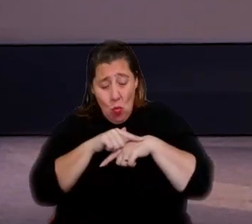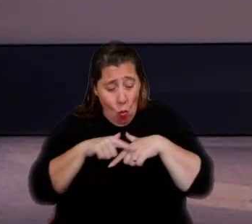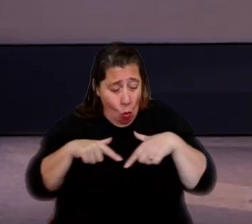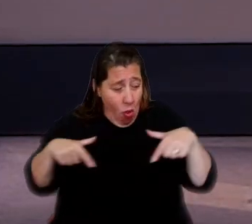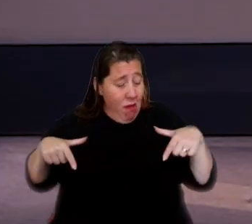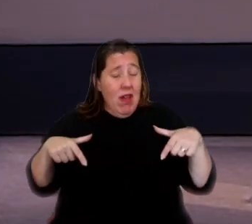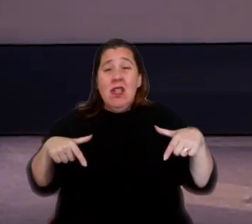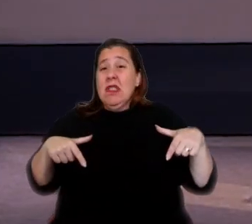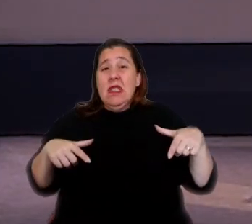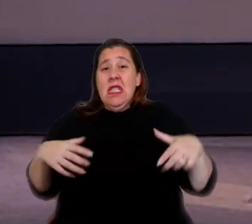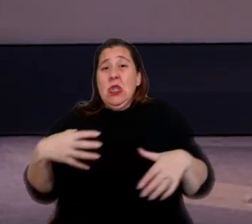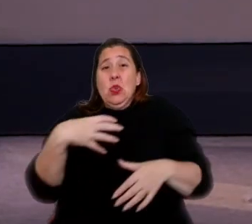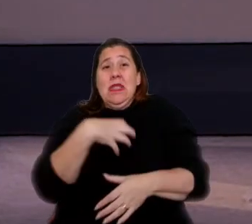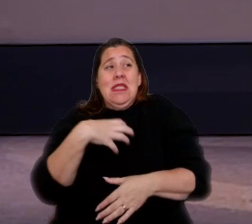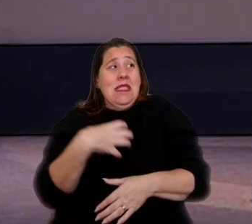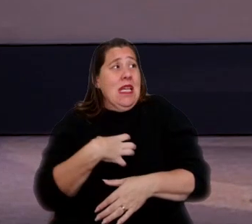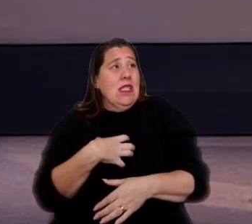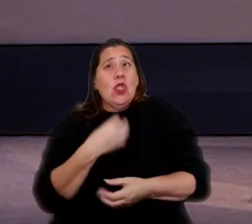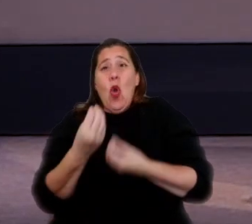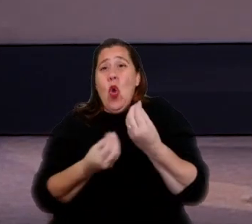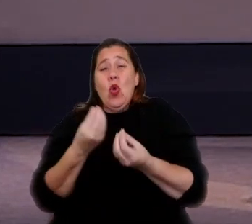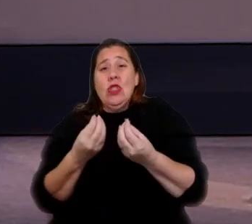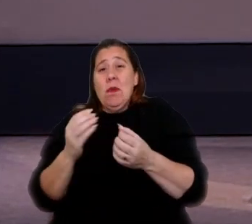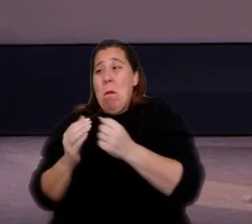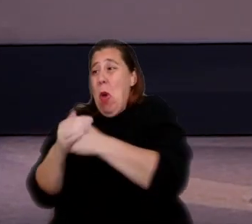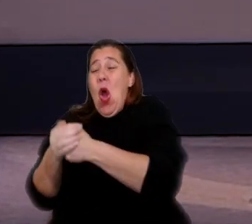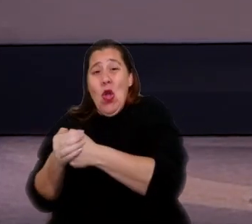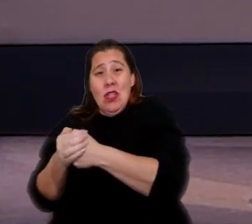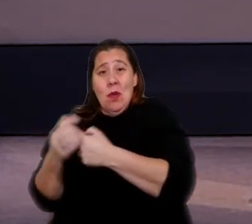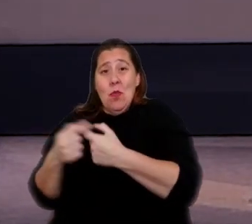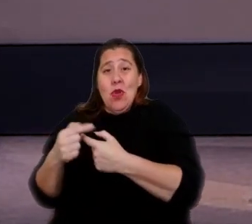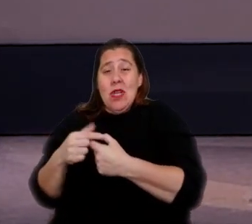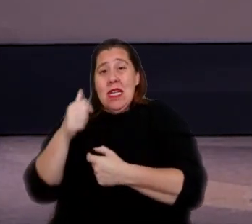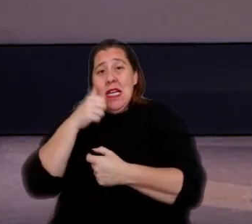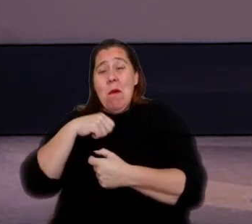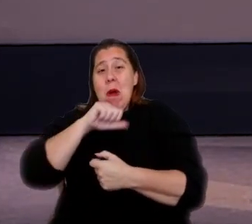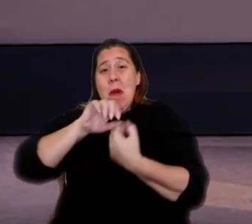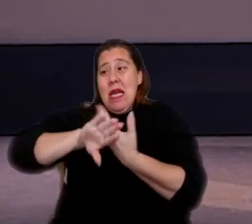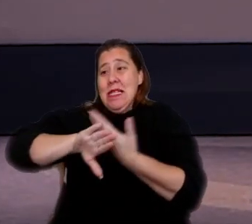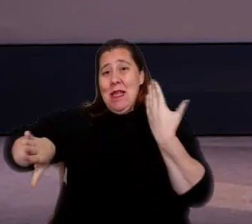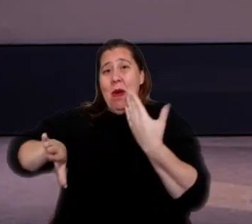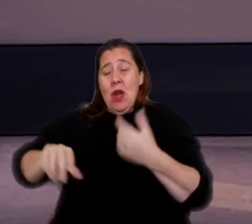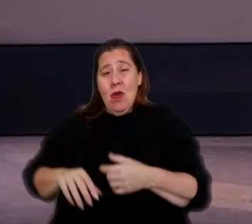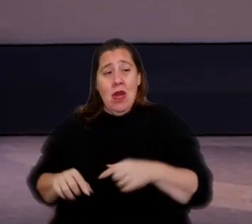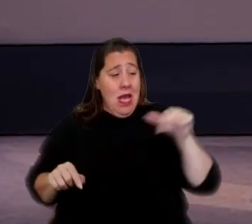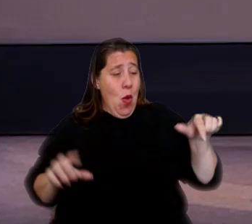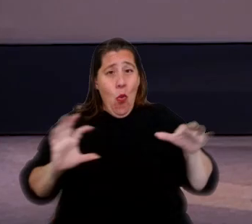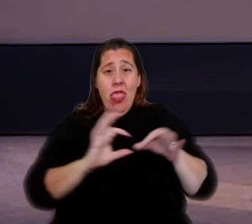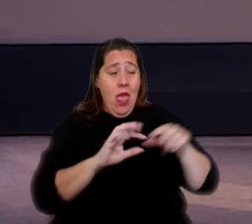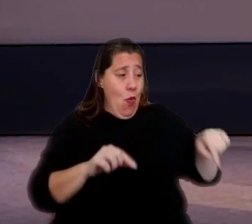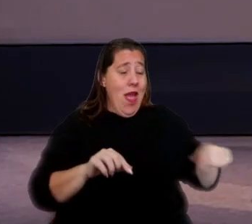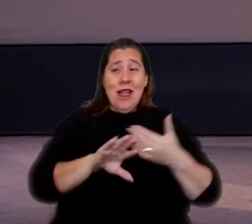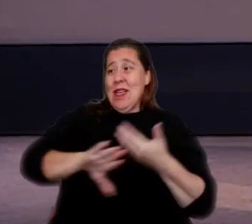absoluto vazio. Ele não tem mais onde se segurar, porque ele se separou da mãe, se ligou ao